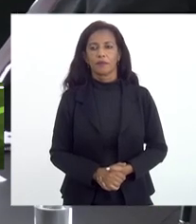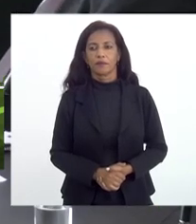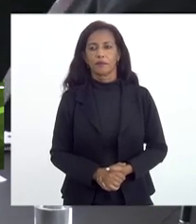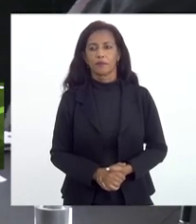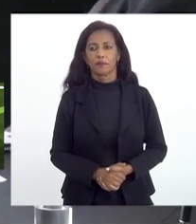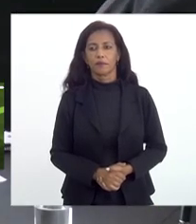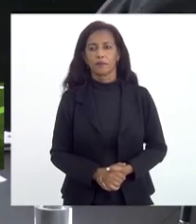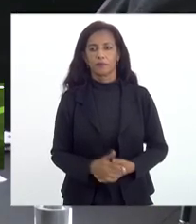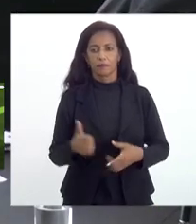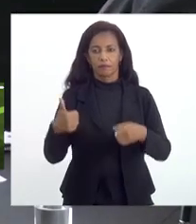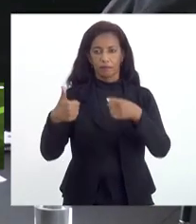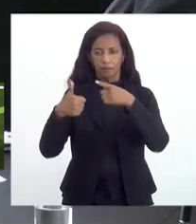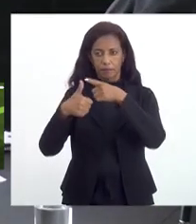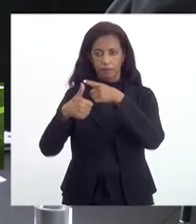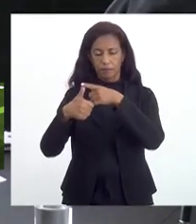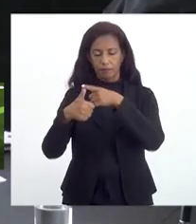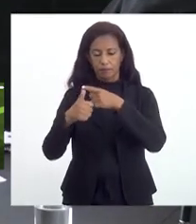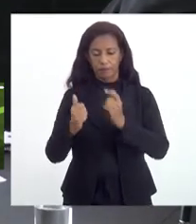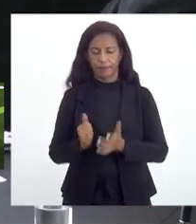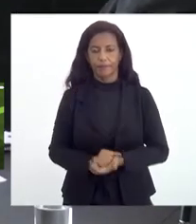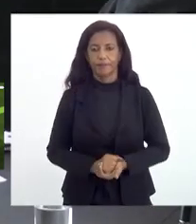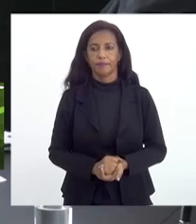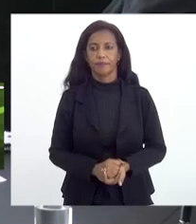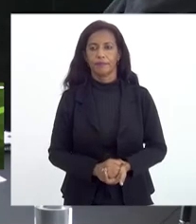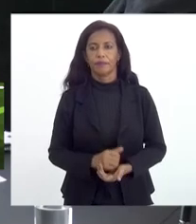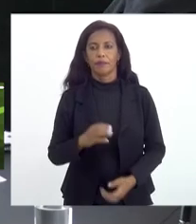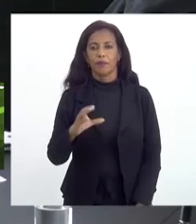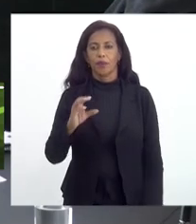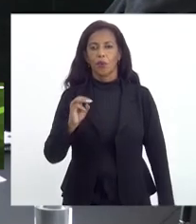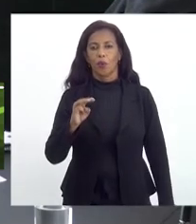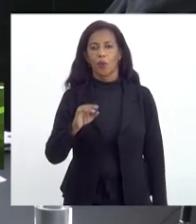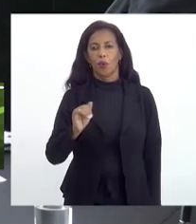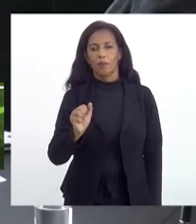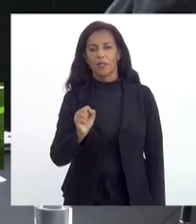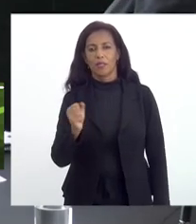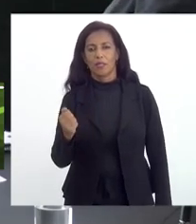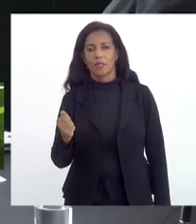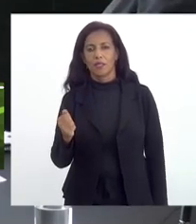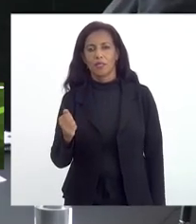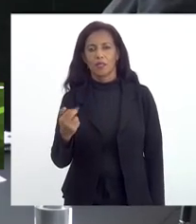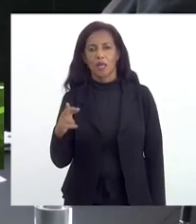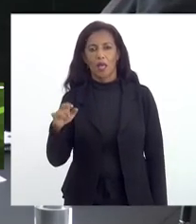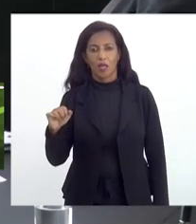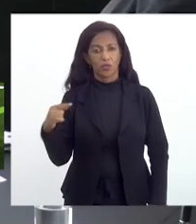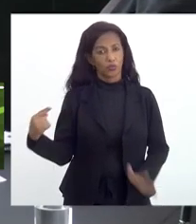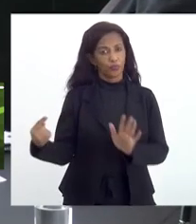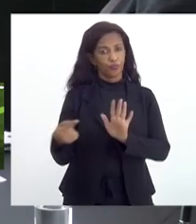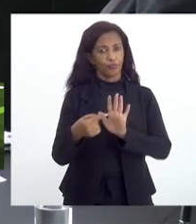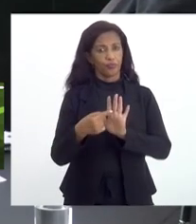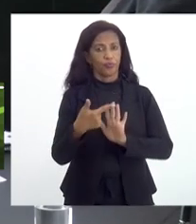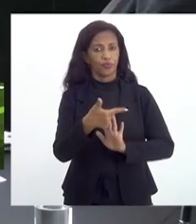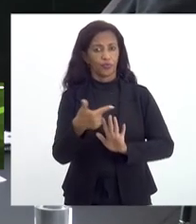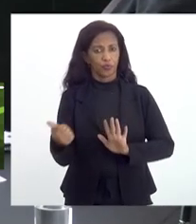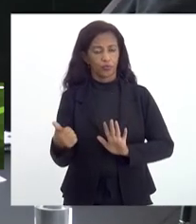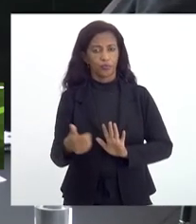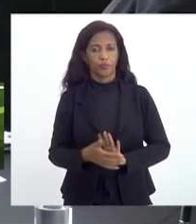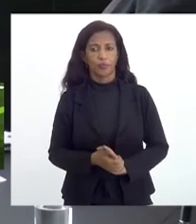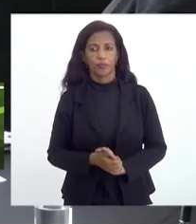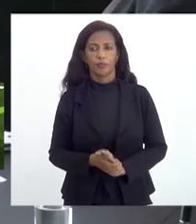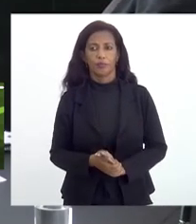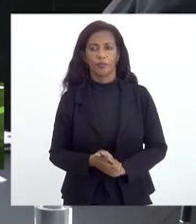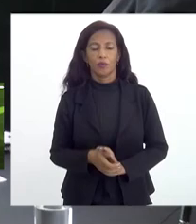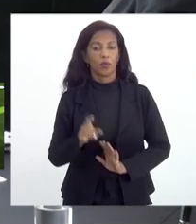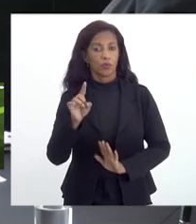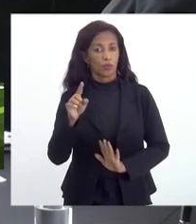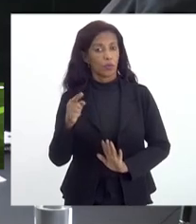primeiro, a comissária, que, salvo engano, no 16 de agosto, na reunião, sinalizou 21. Só essa questão.